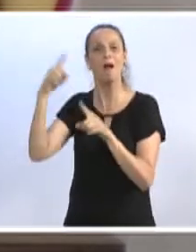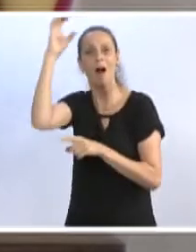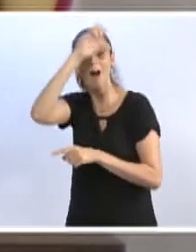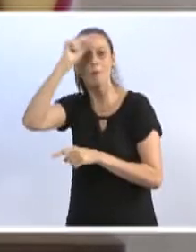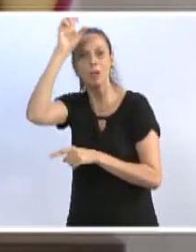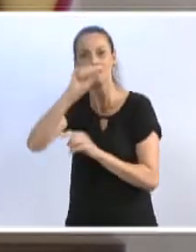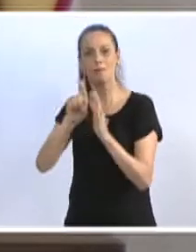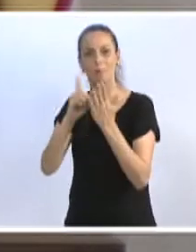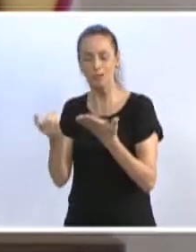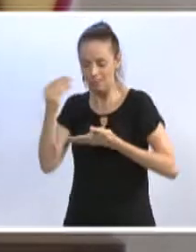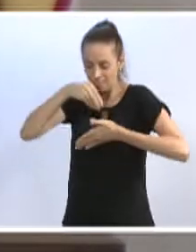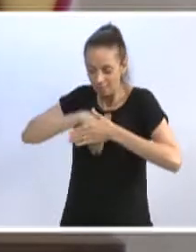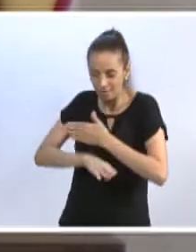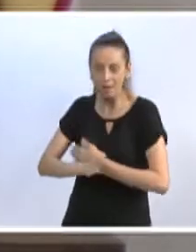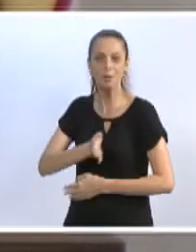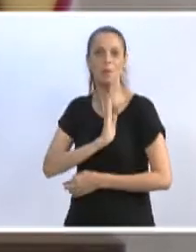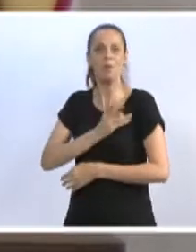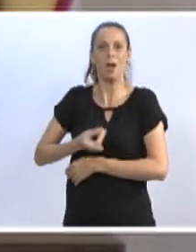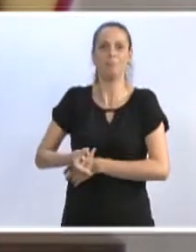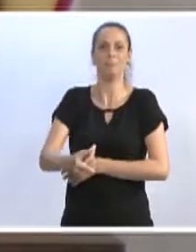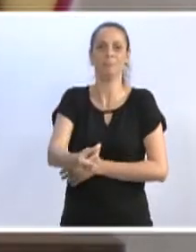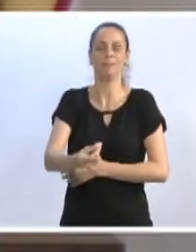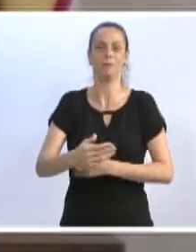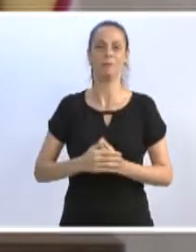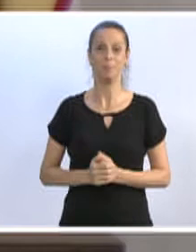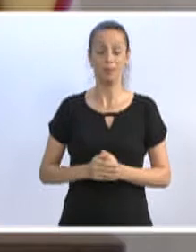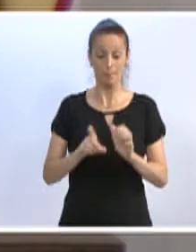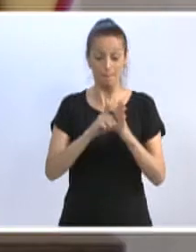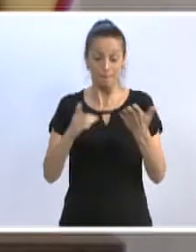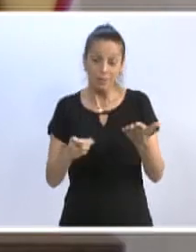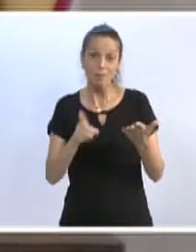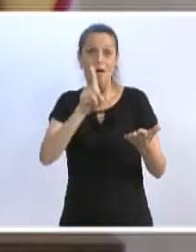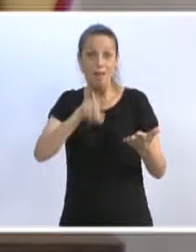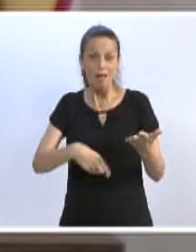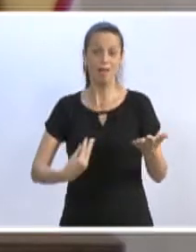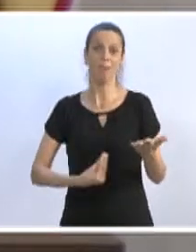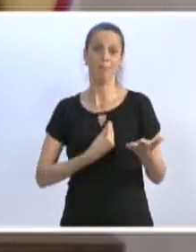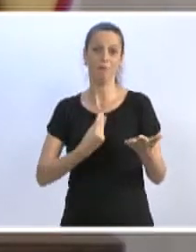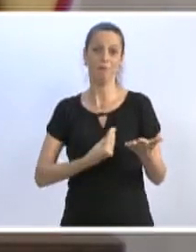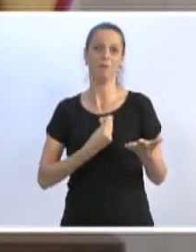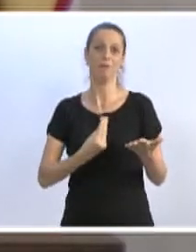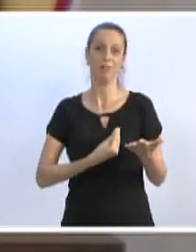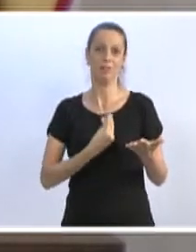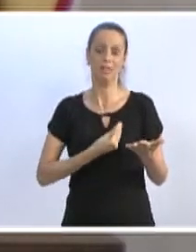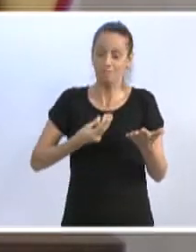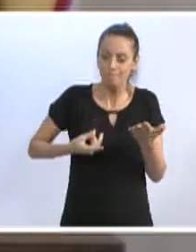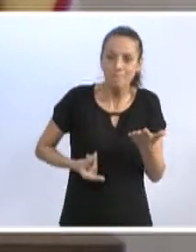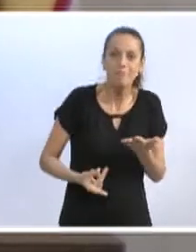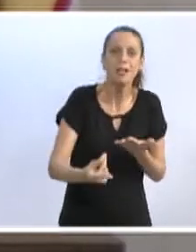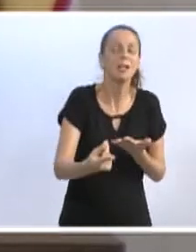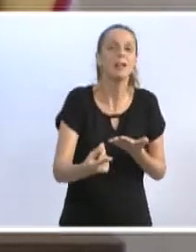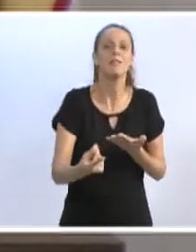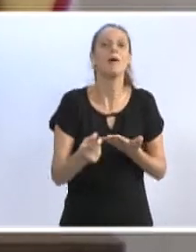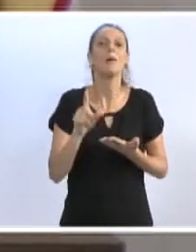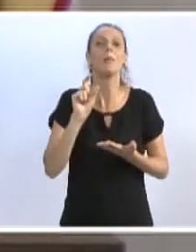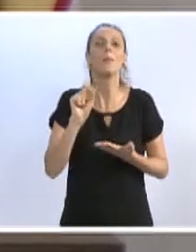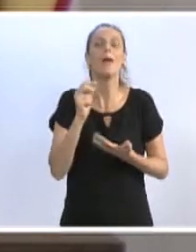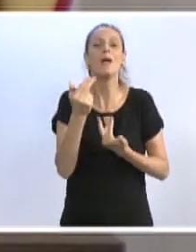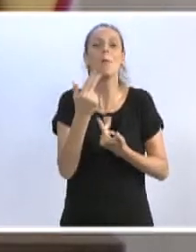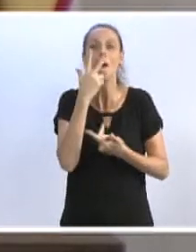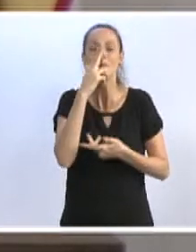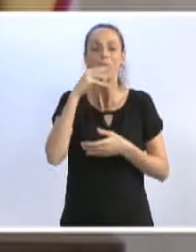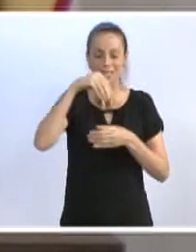viva e permanente. A Bíblia, a palavra de Deus permanente, é como a